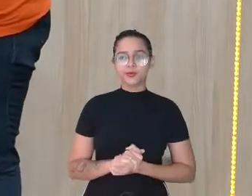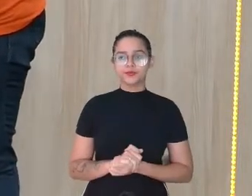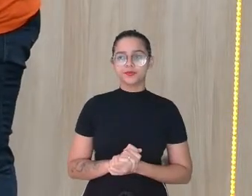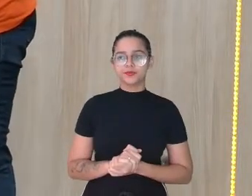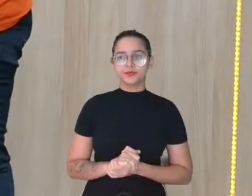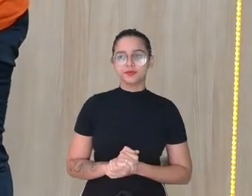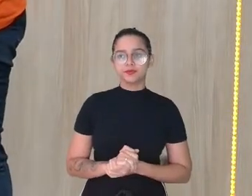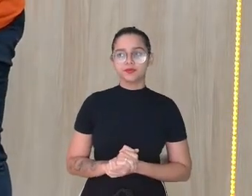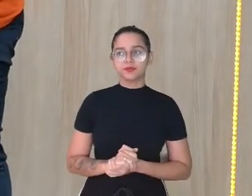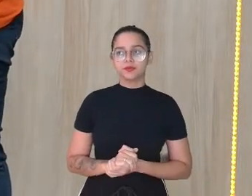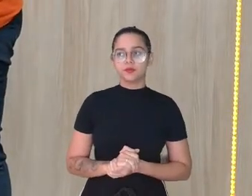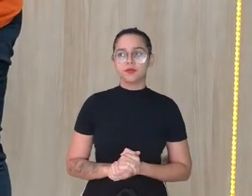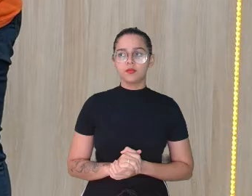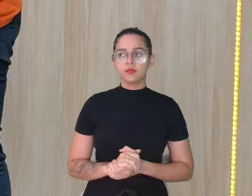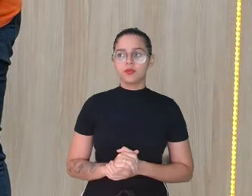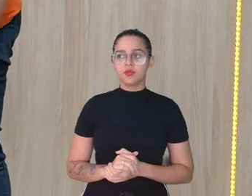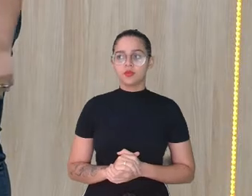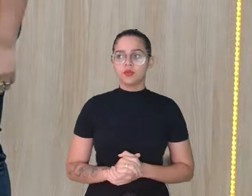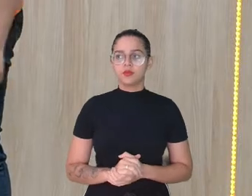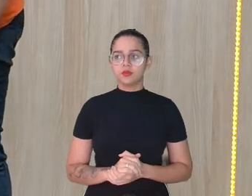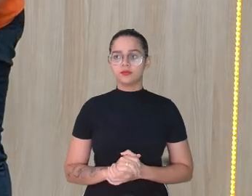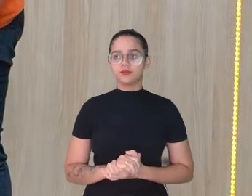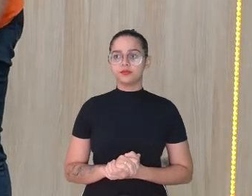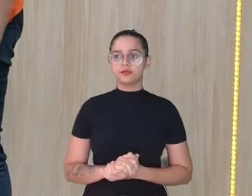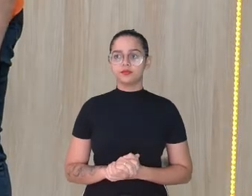tá? Totalmente ligado.